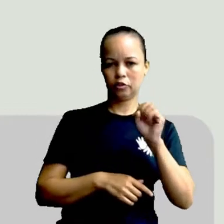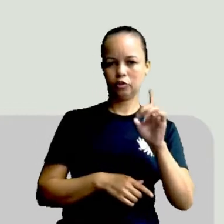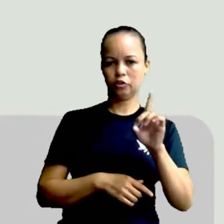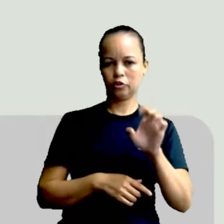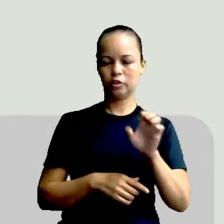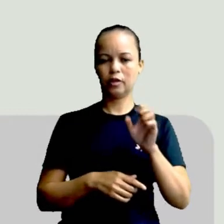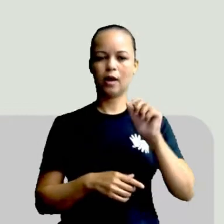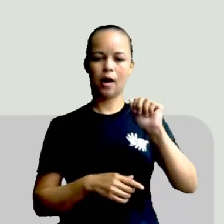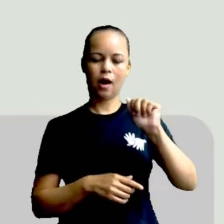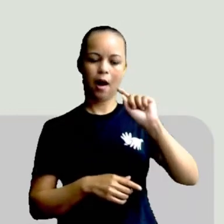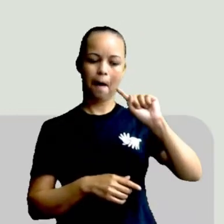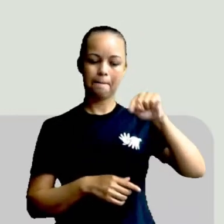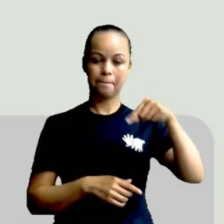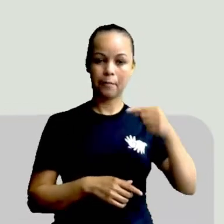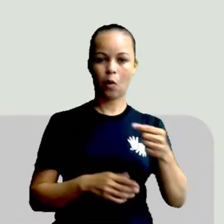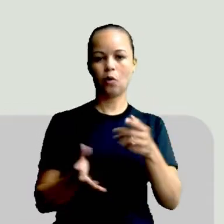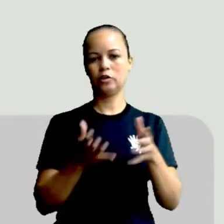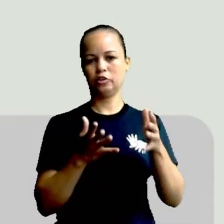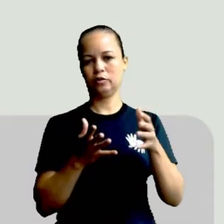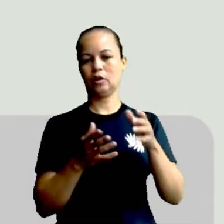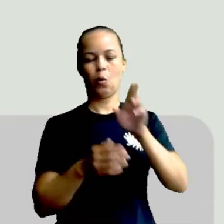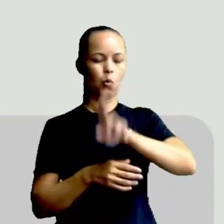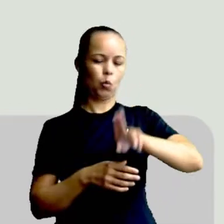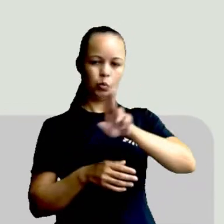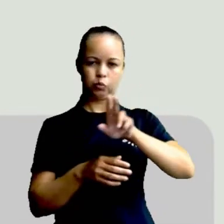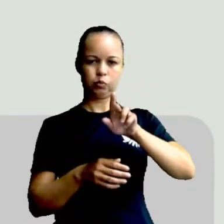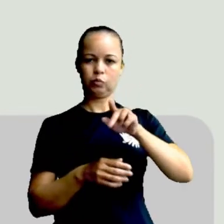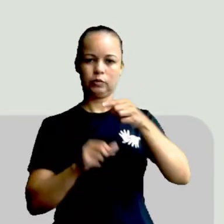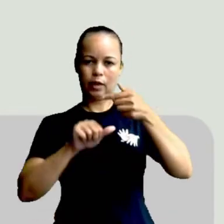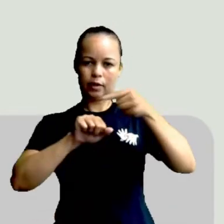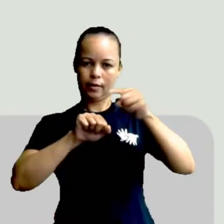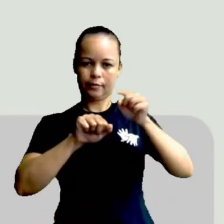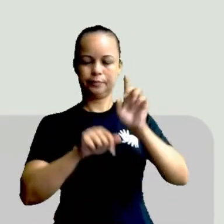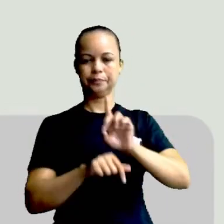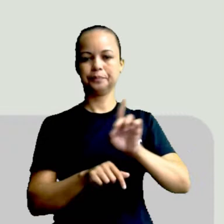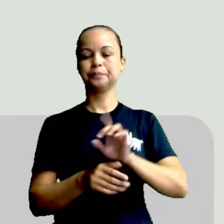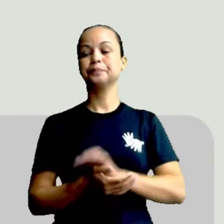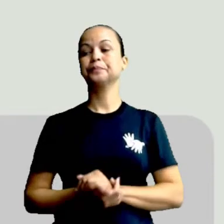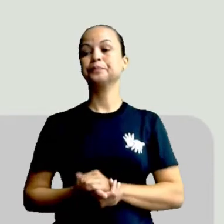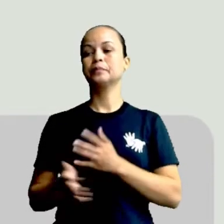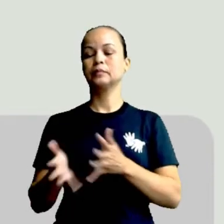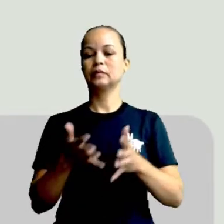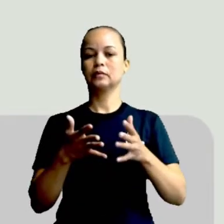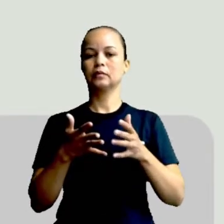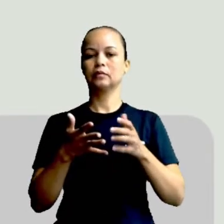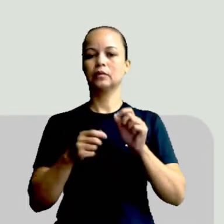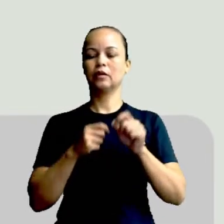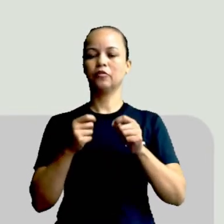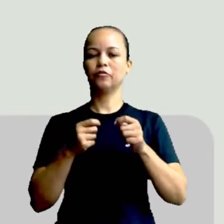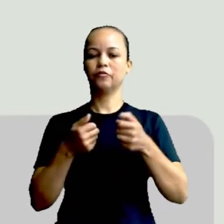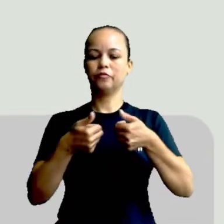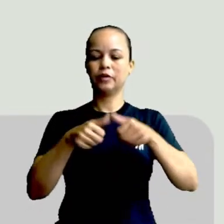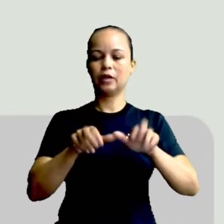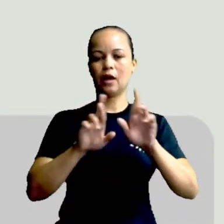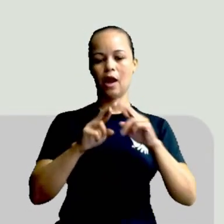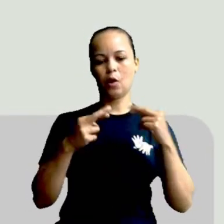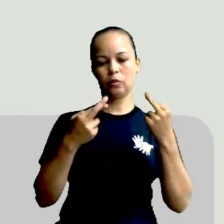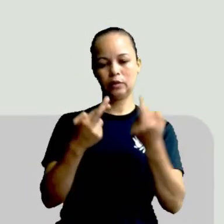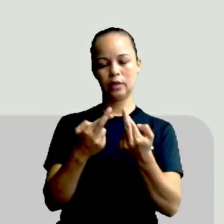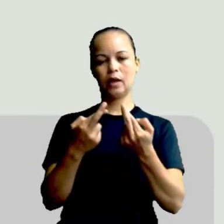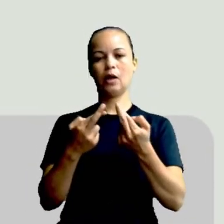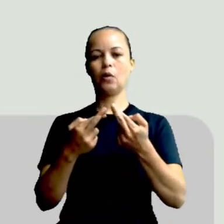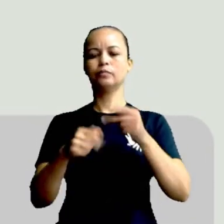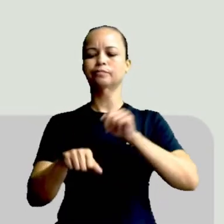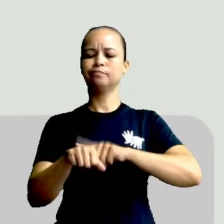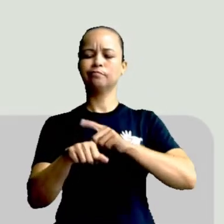perante com não se utiliza crase vamos ver os exemplos ficamos na reunião desde as 12